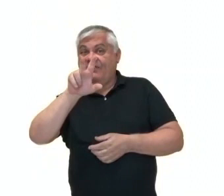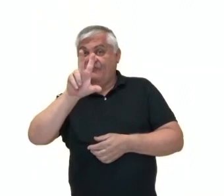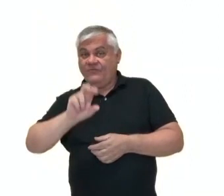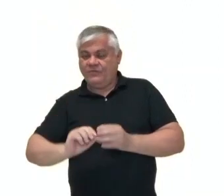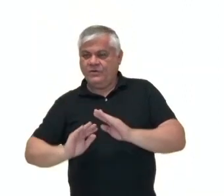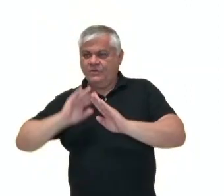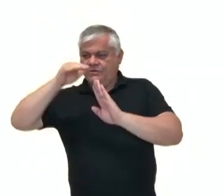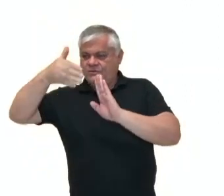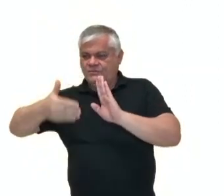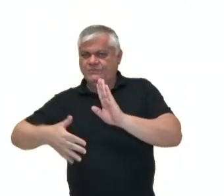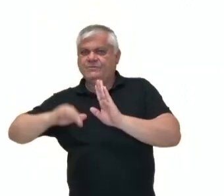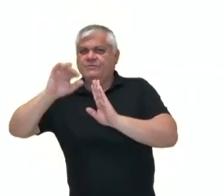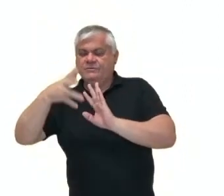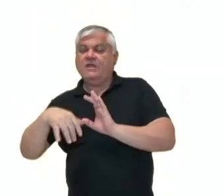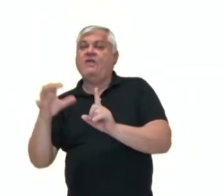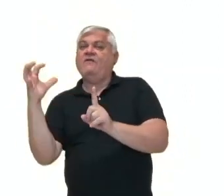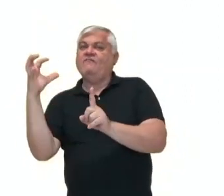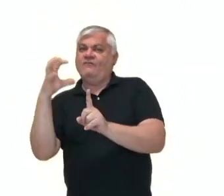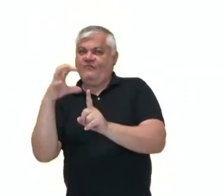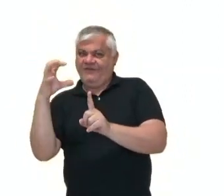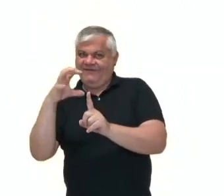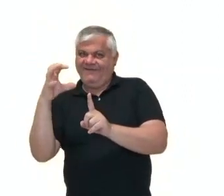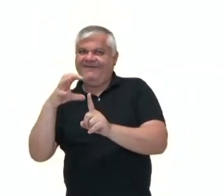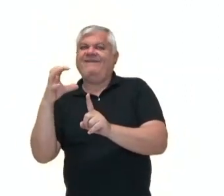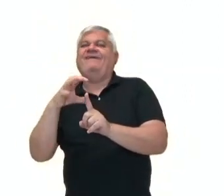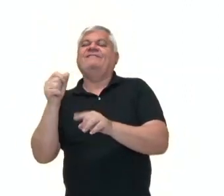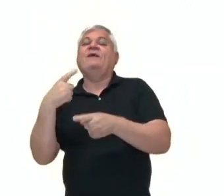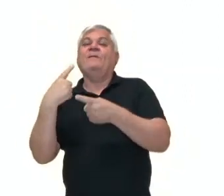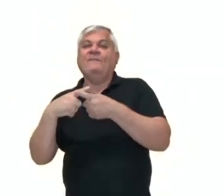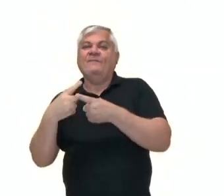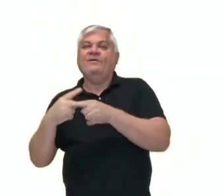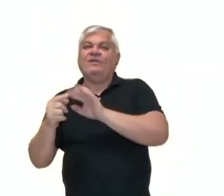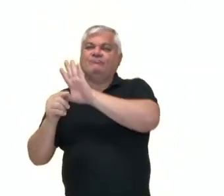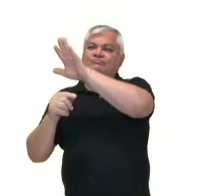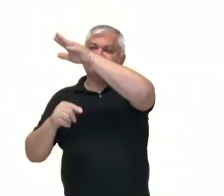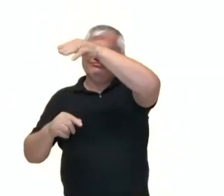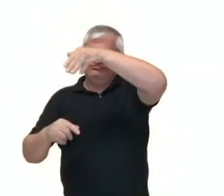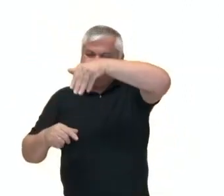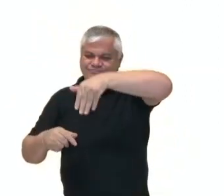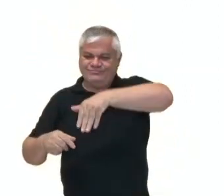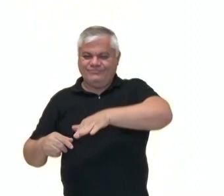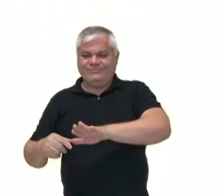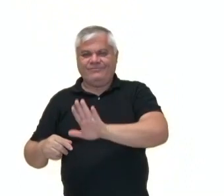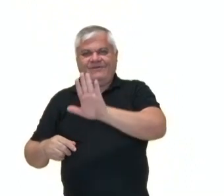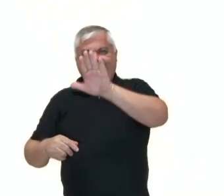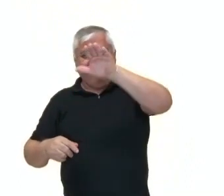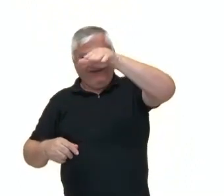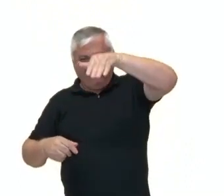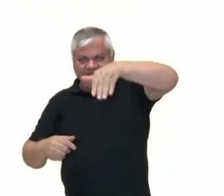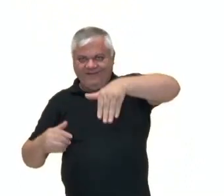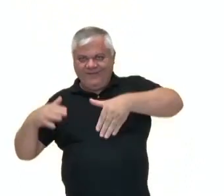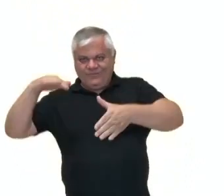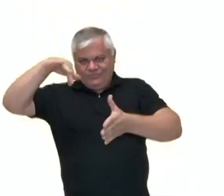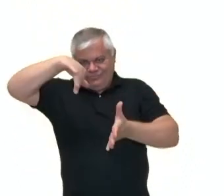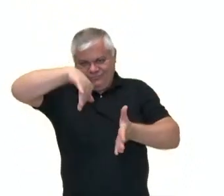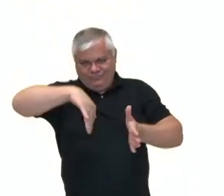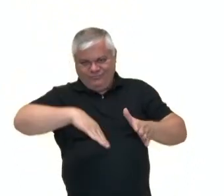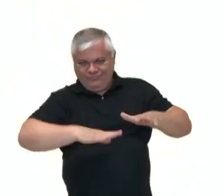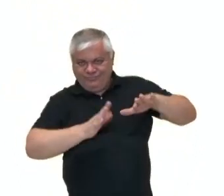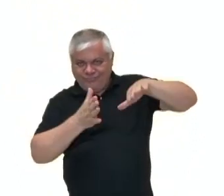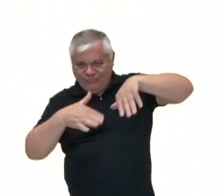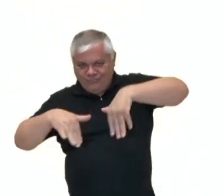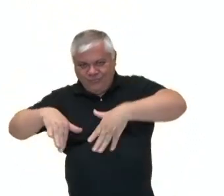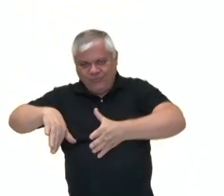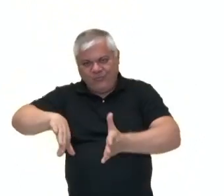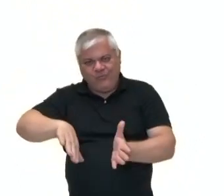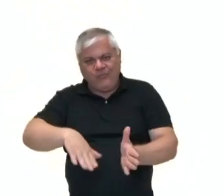é influenciado pela hidrografia, pois seus declives, né, a forma do terreno mais de serras, recebem